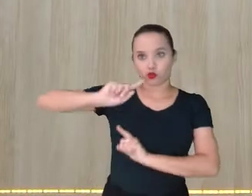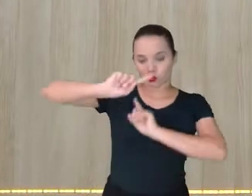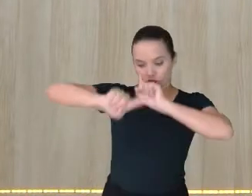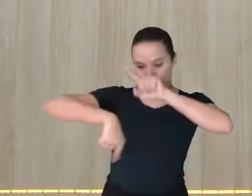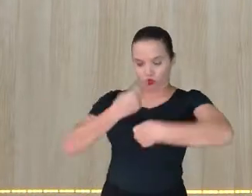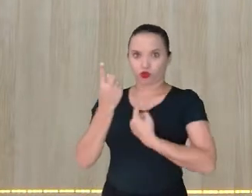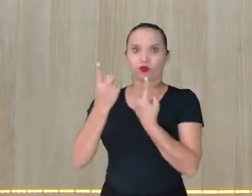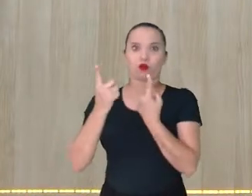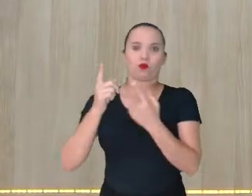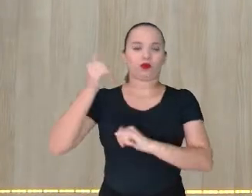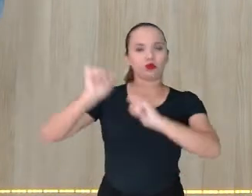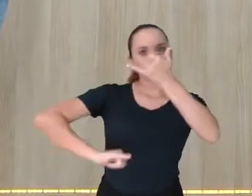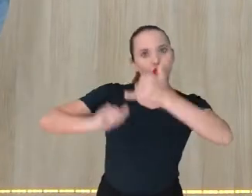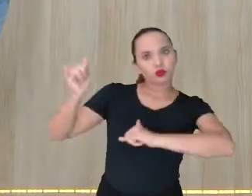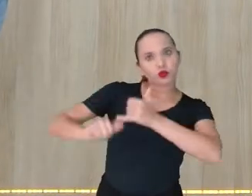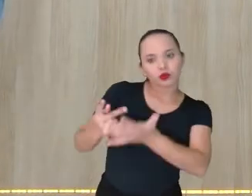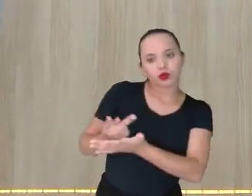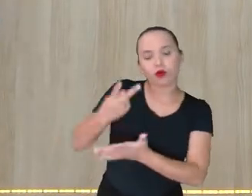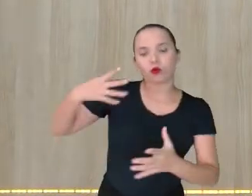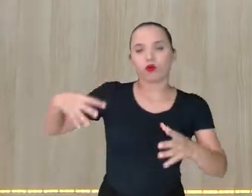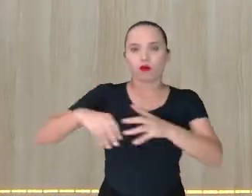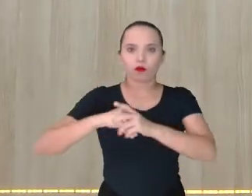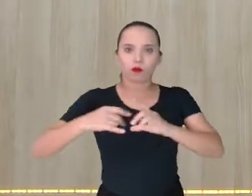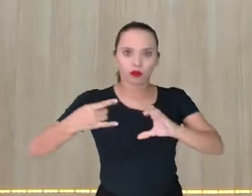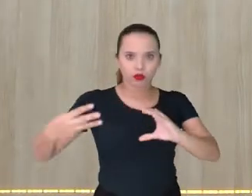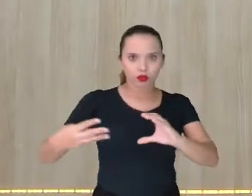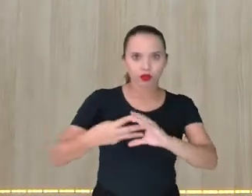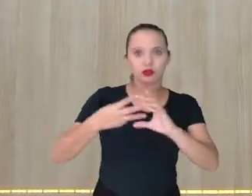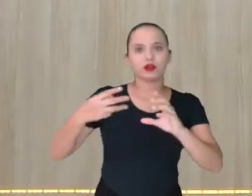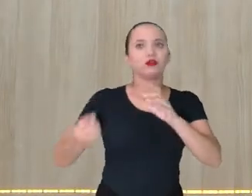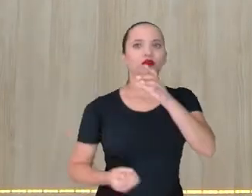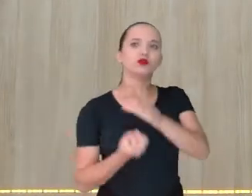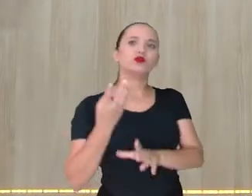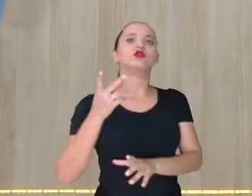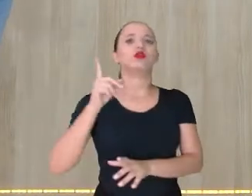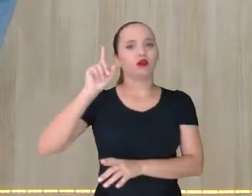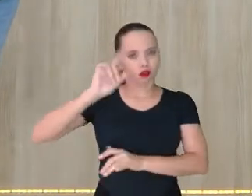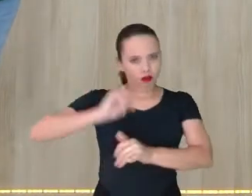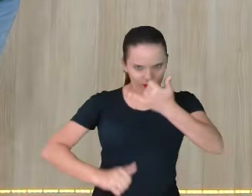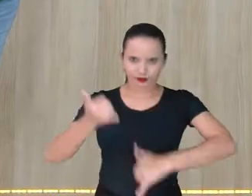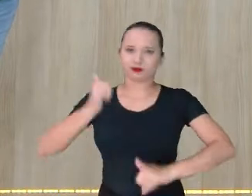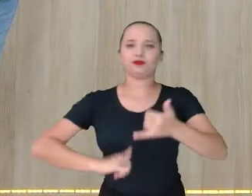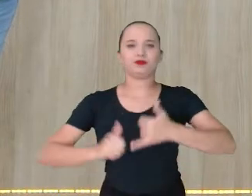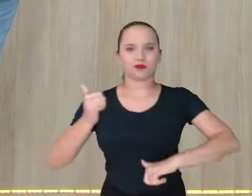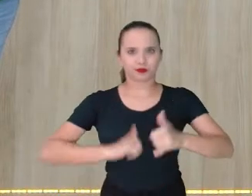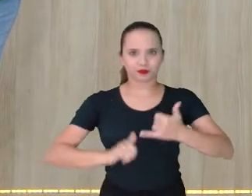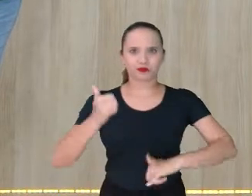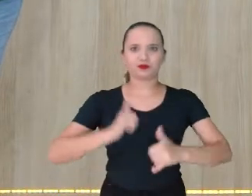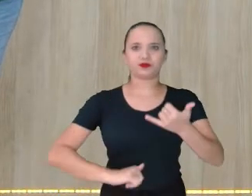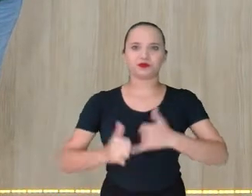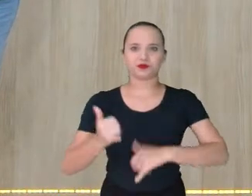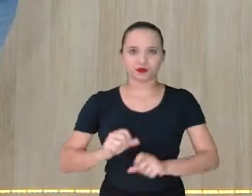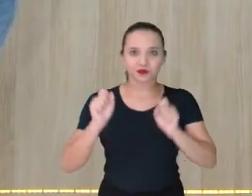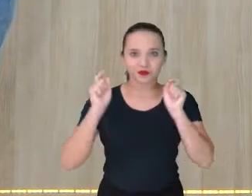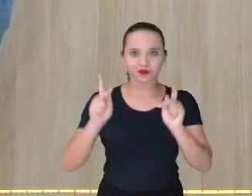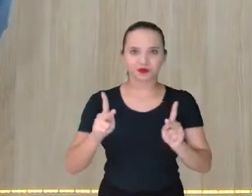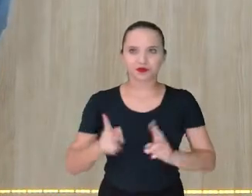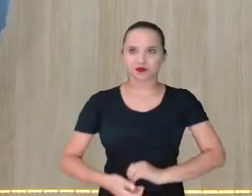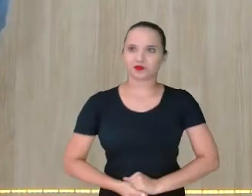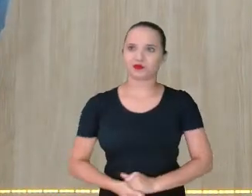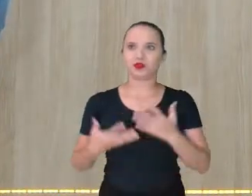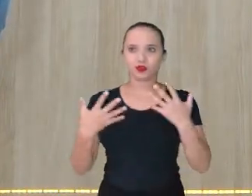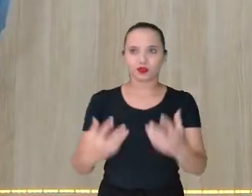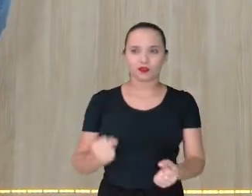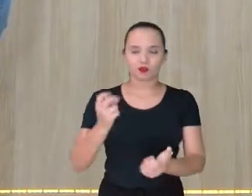transformações químicas que ocorrem lá nas células, a gente produz energia. Joia! Então,